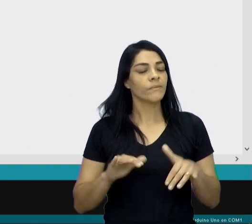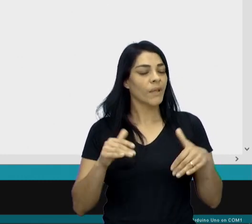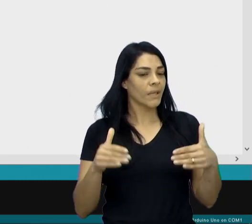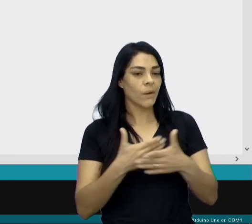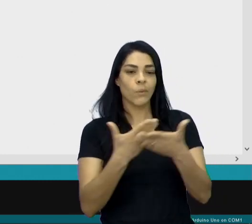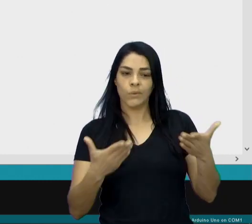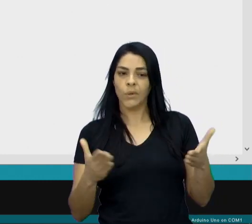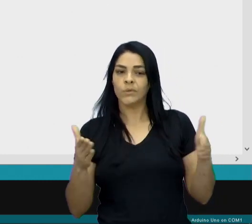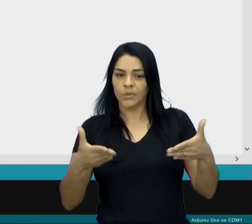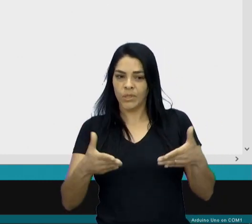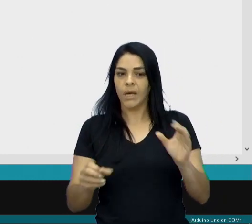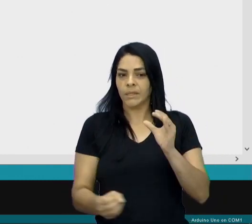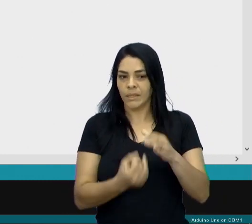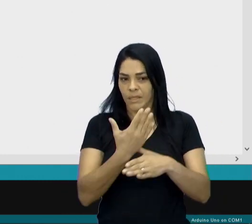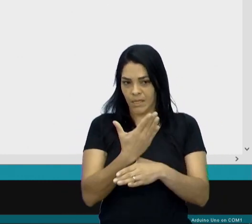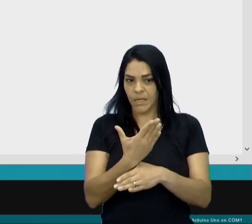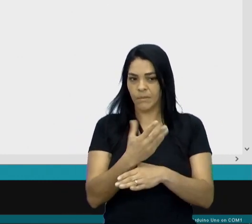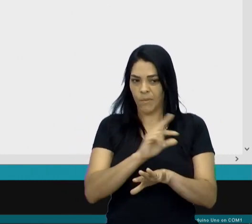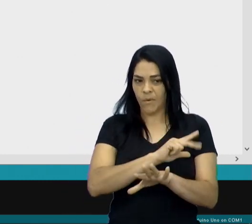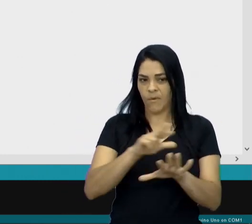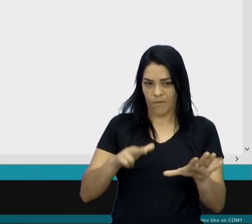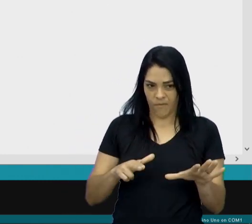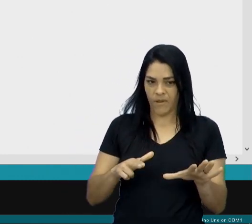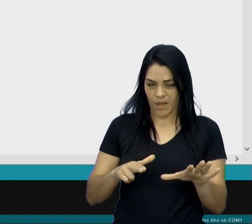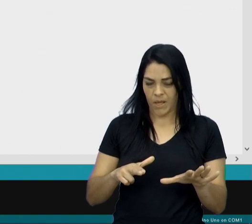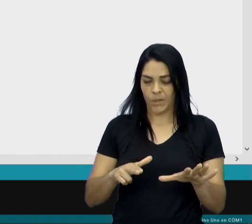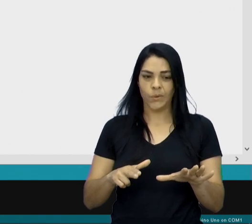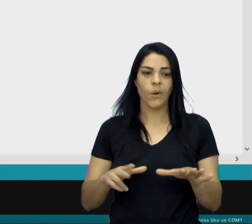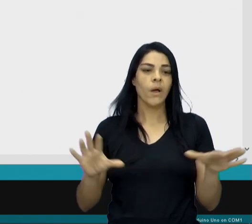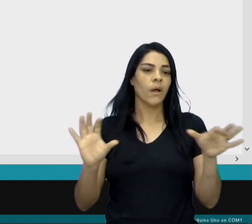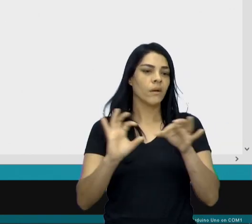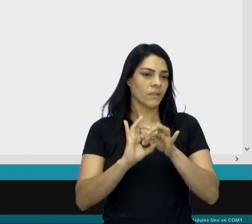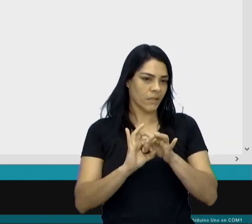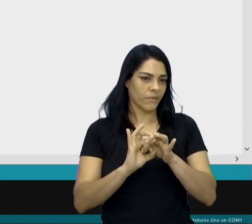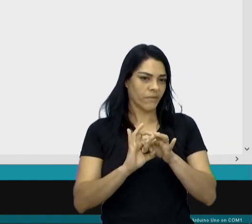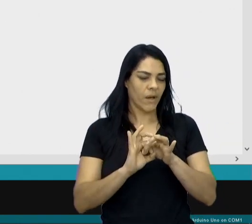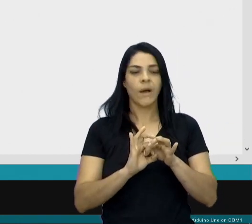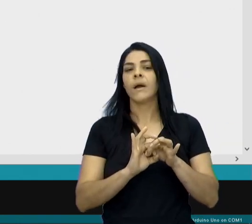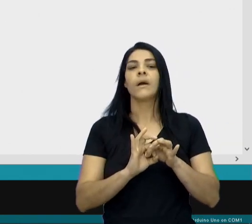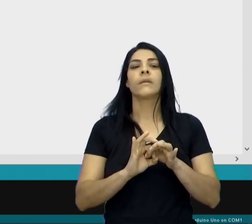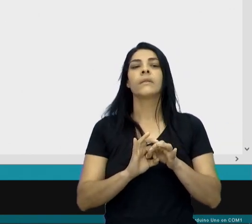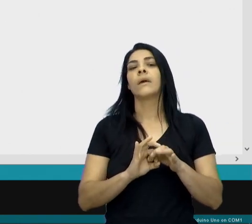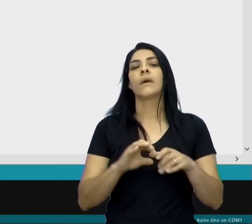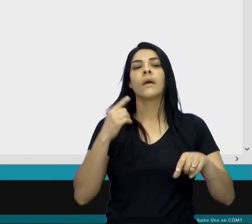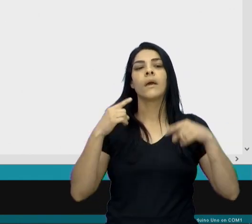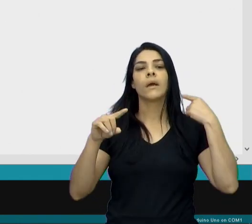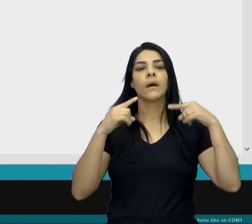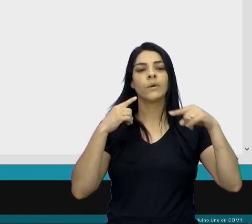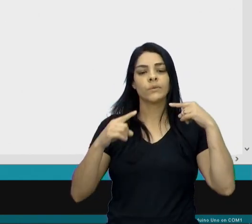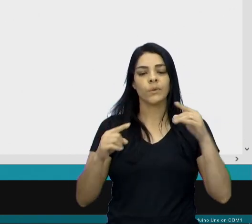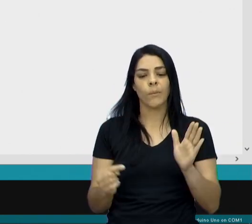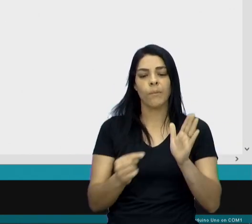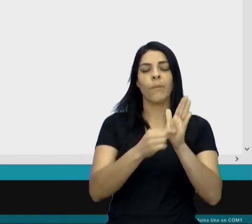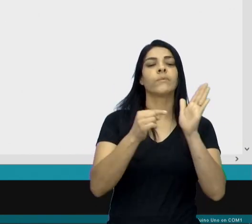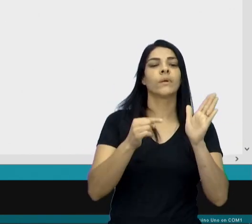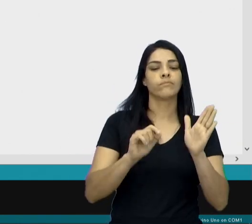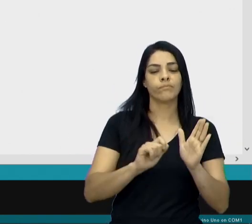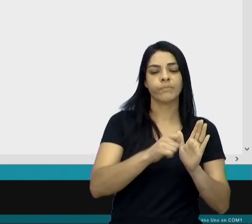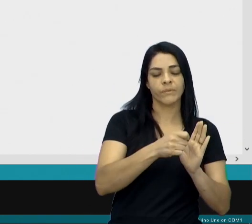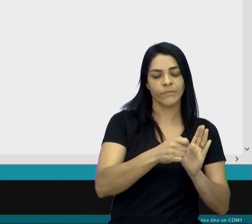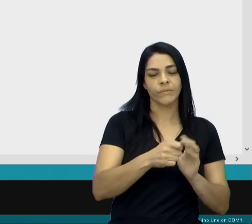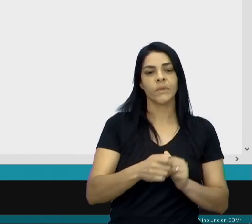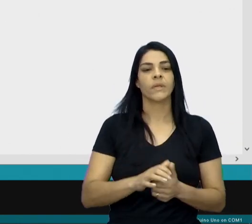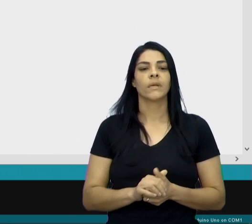já criamos essa variável que está associada aos sons. Quando você apertar o botão, vai tocar um som. É isso, tá? Bom,